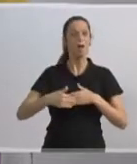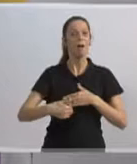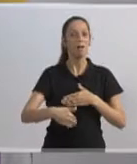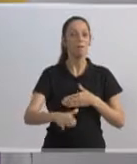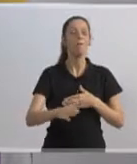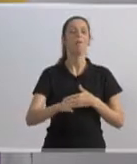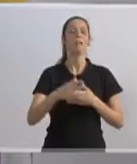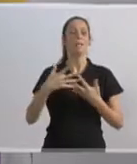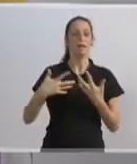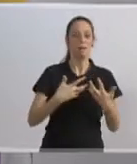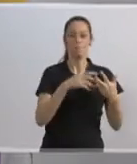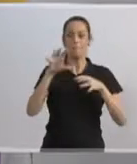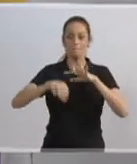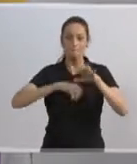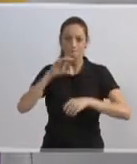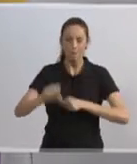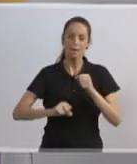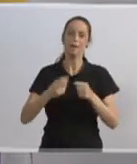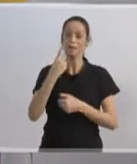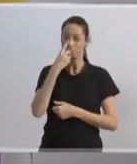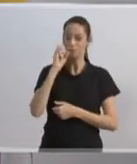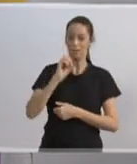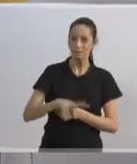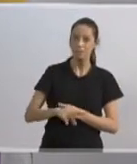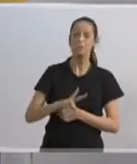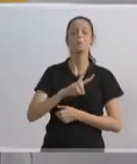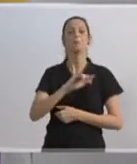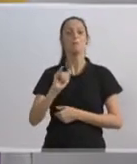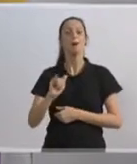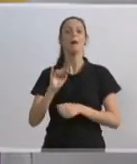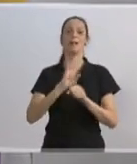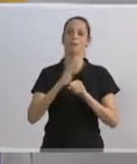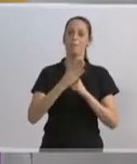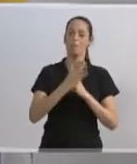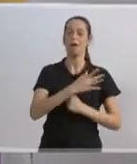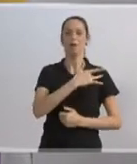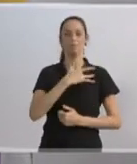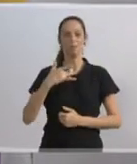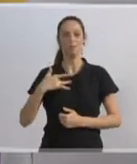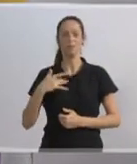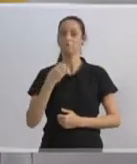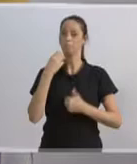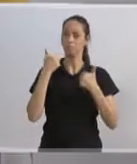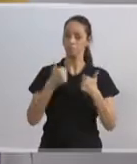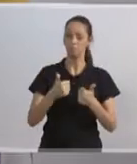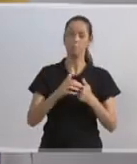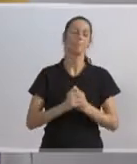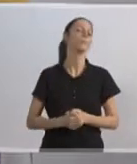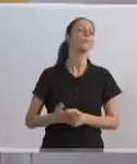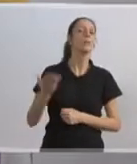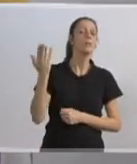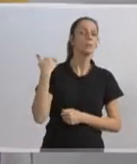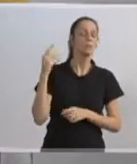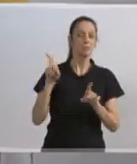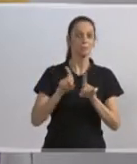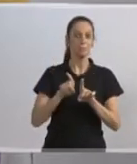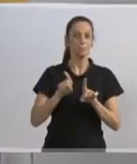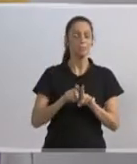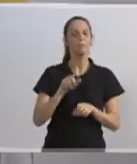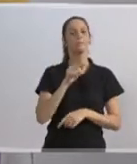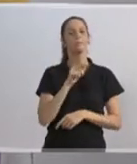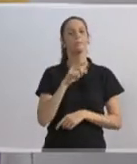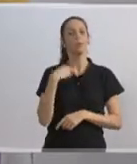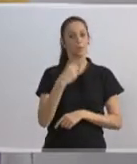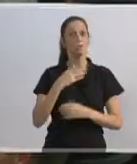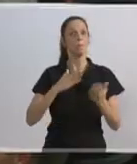saudável dentro da programação também do calendário que esta casa provoque é da semana do lixo